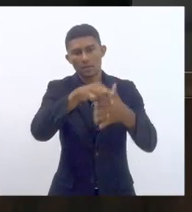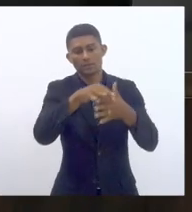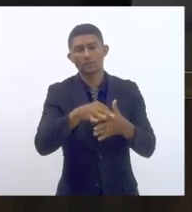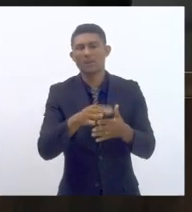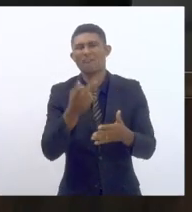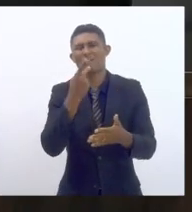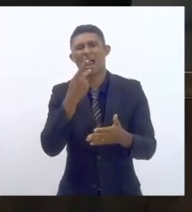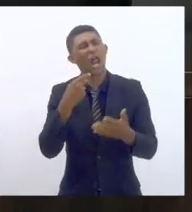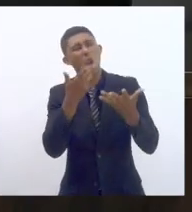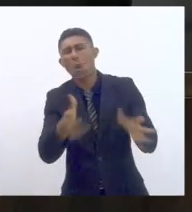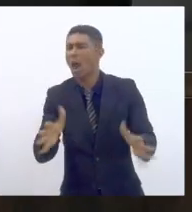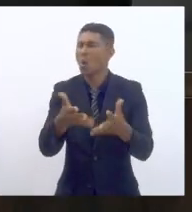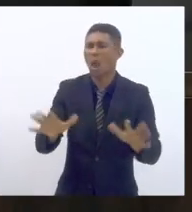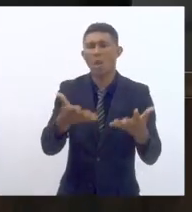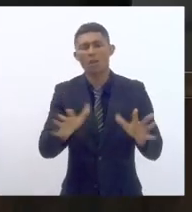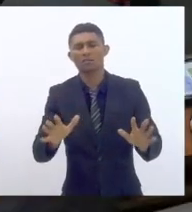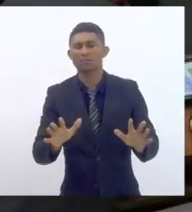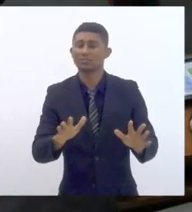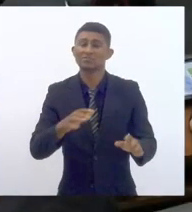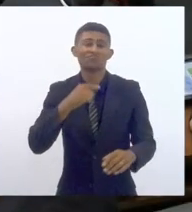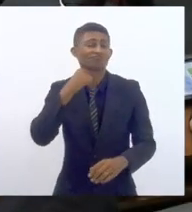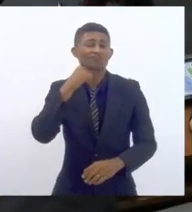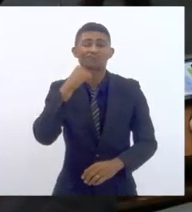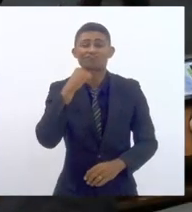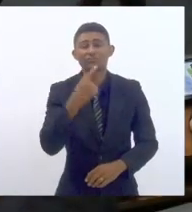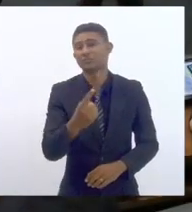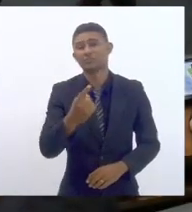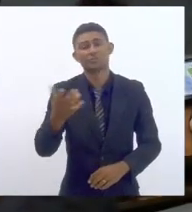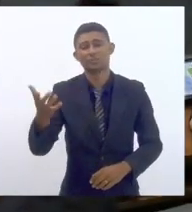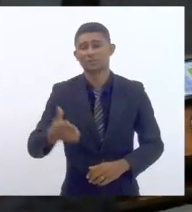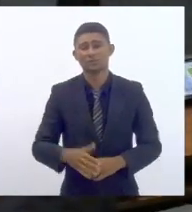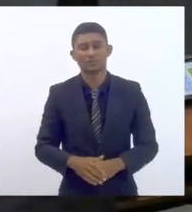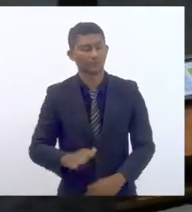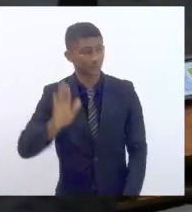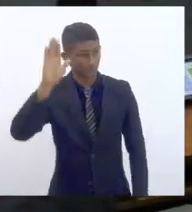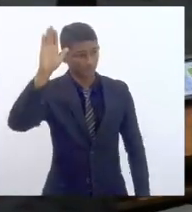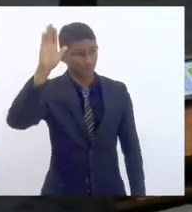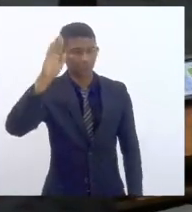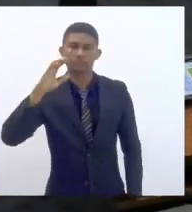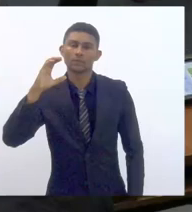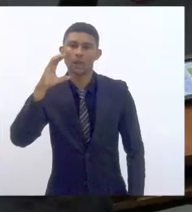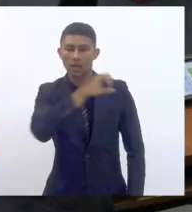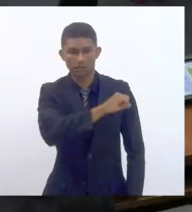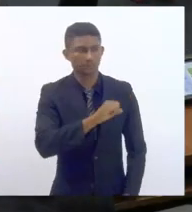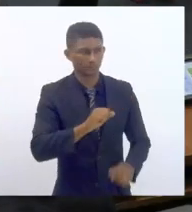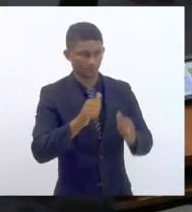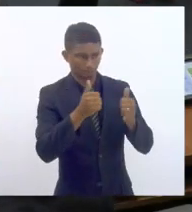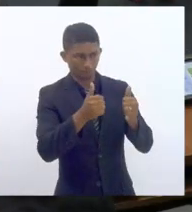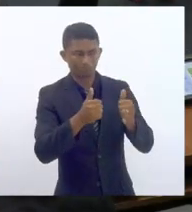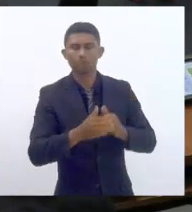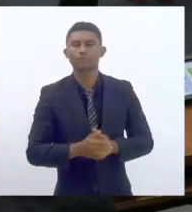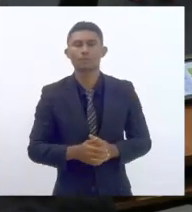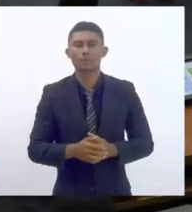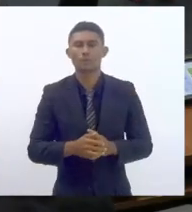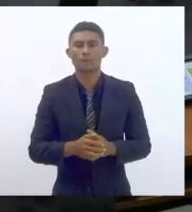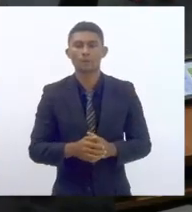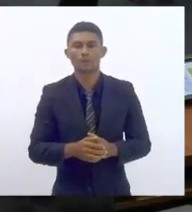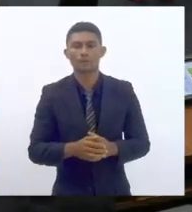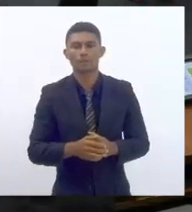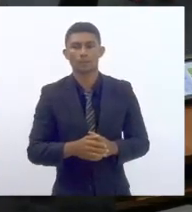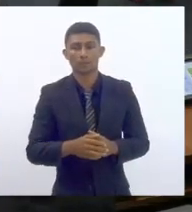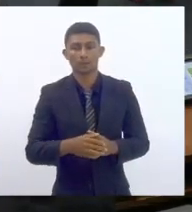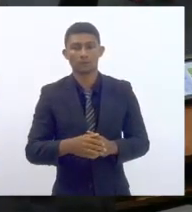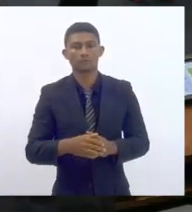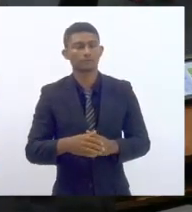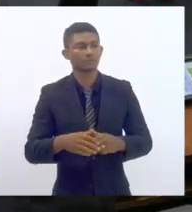forma. Ok? Presidente, uma pela ordem, bem rapidamente, mesmo porque eu faço questão de falar no